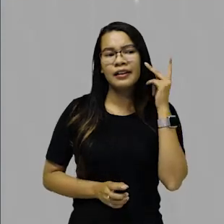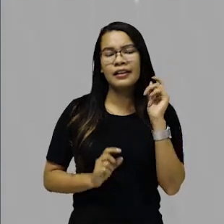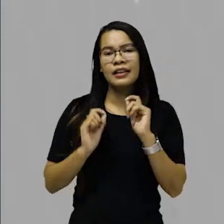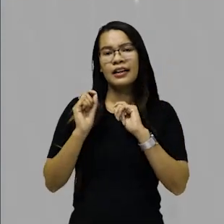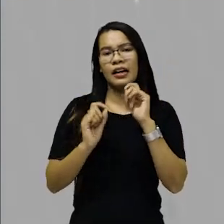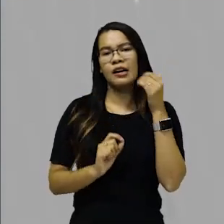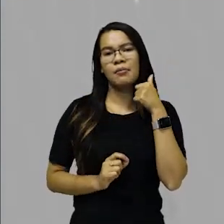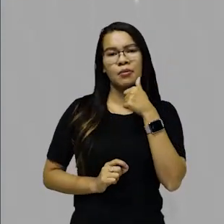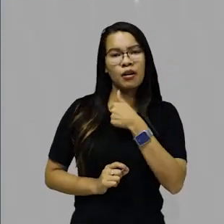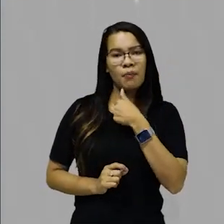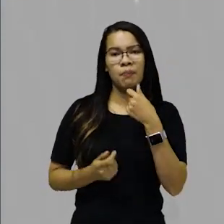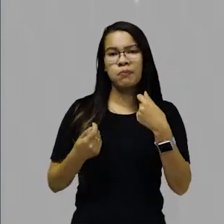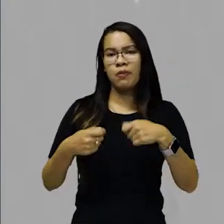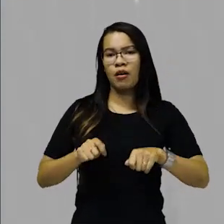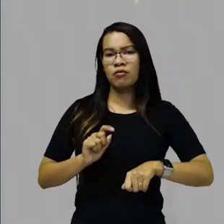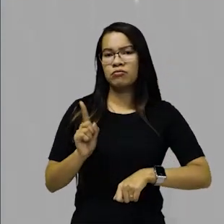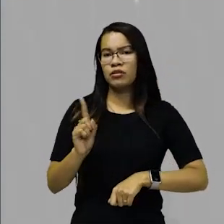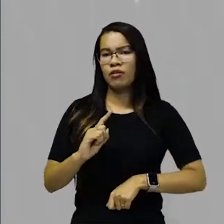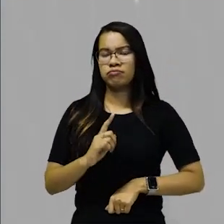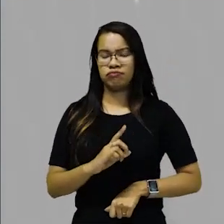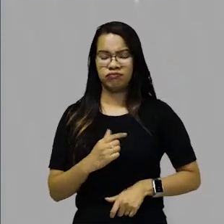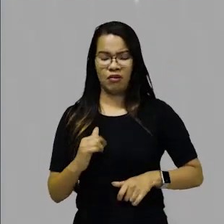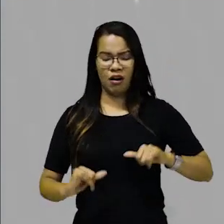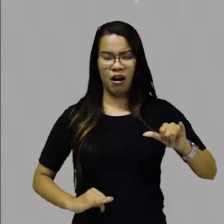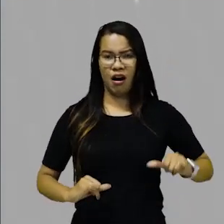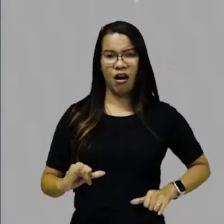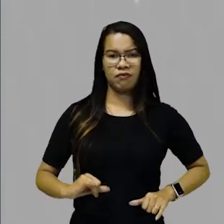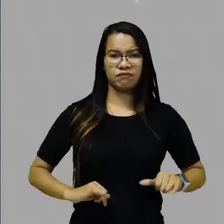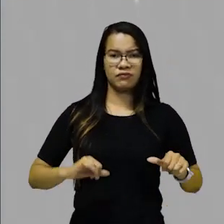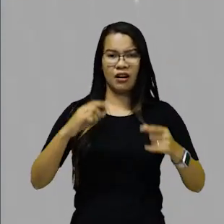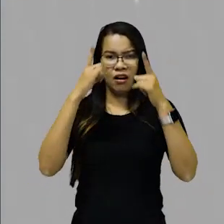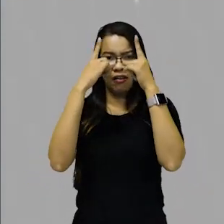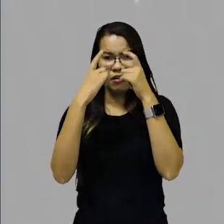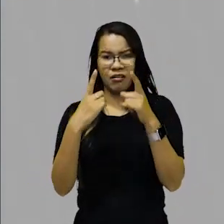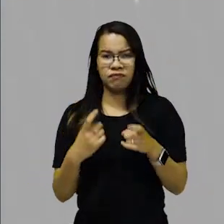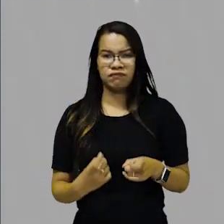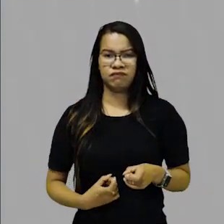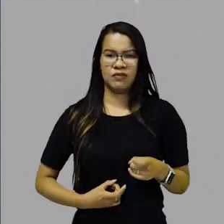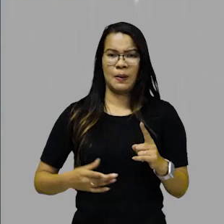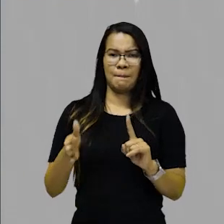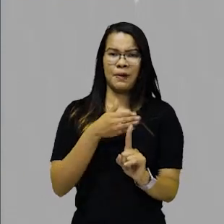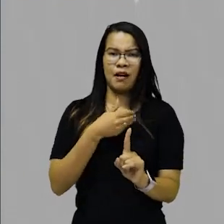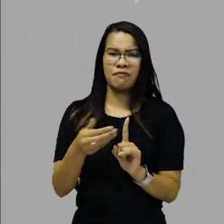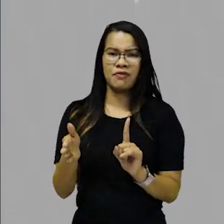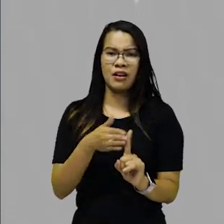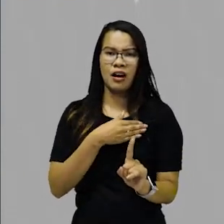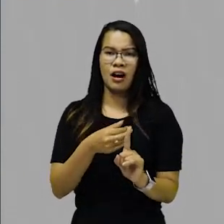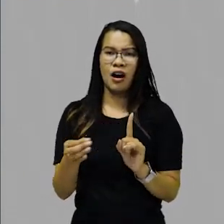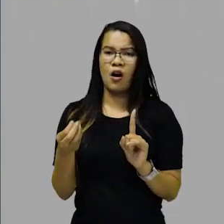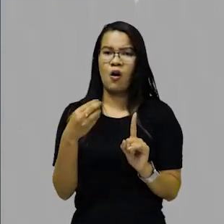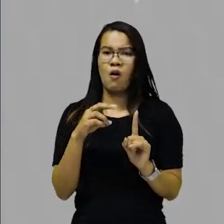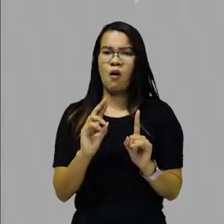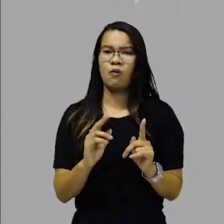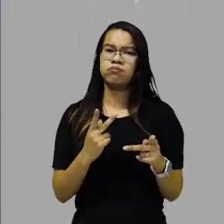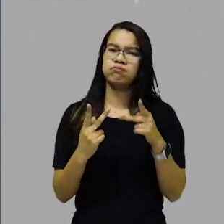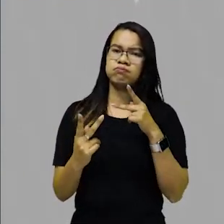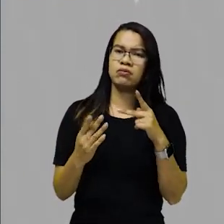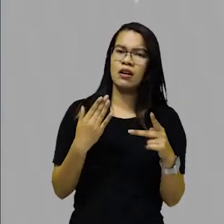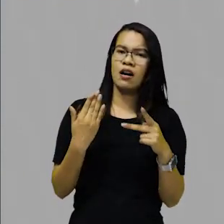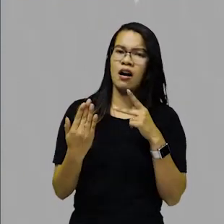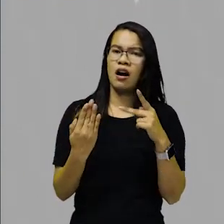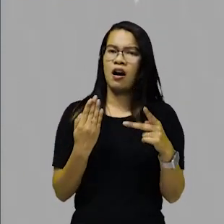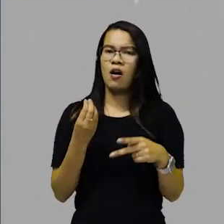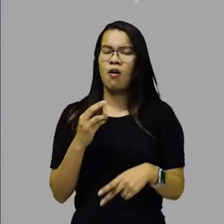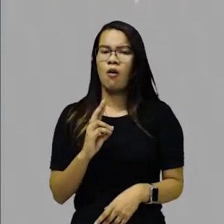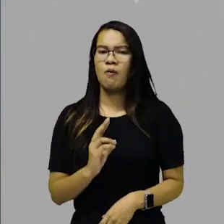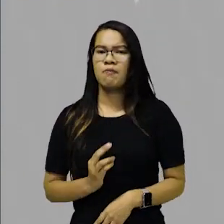possa não sofrer essa violência física, essa violência psíquica, essa violência